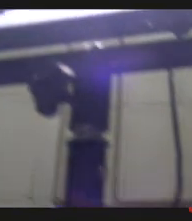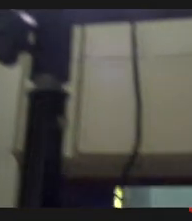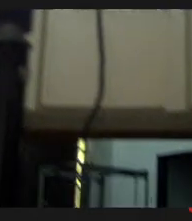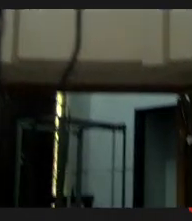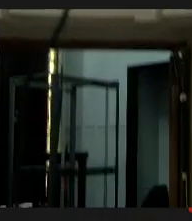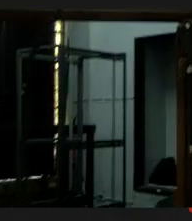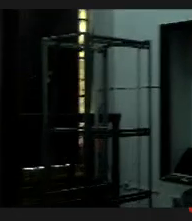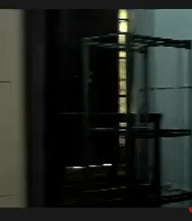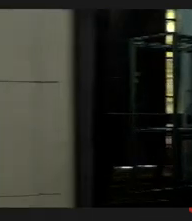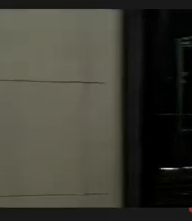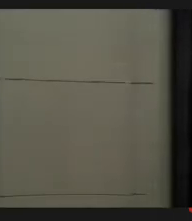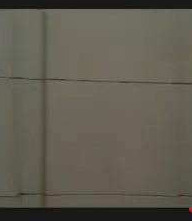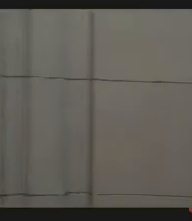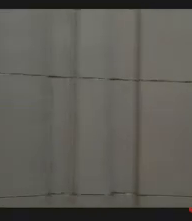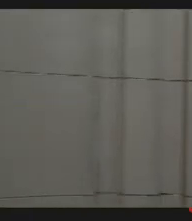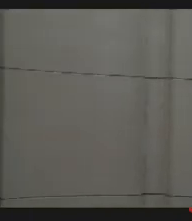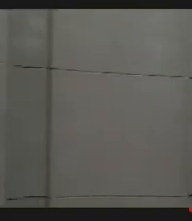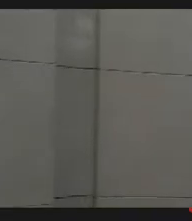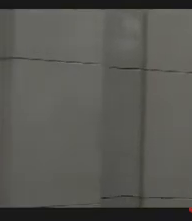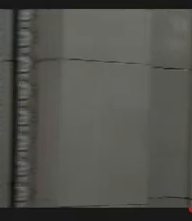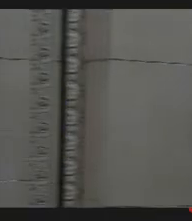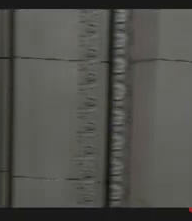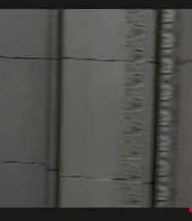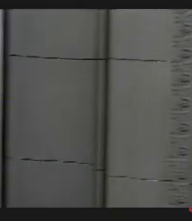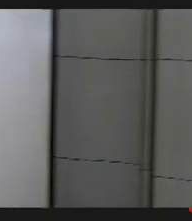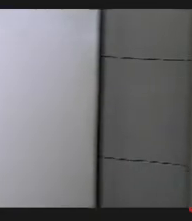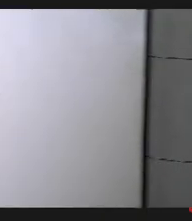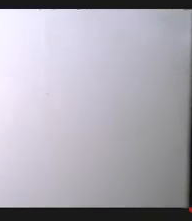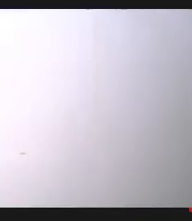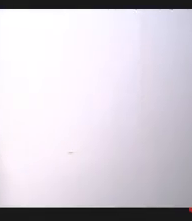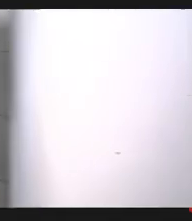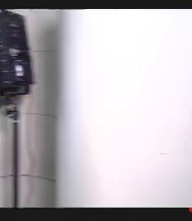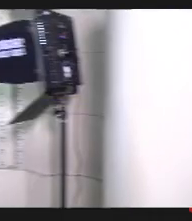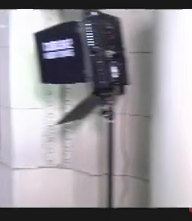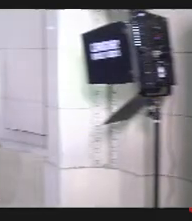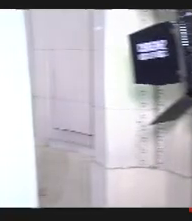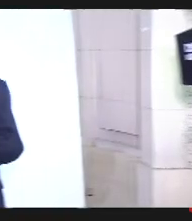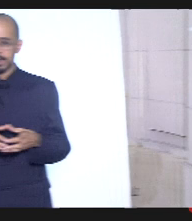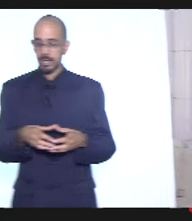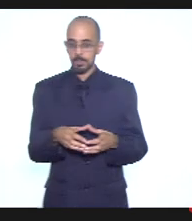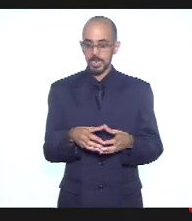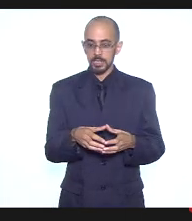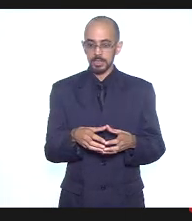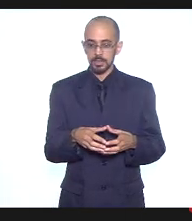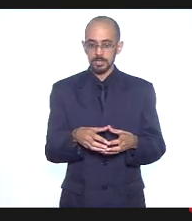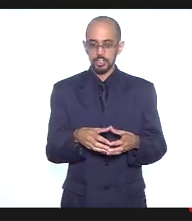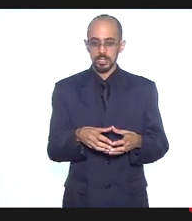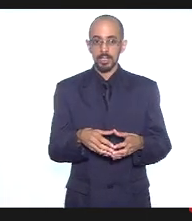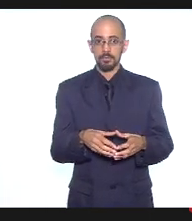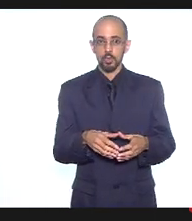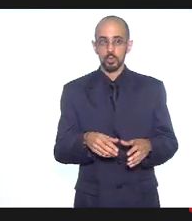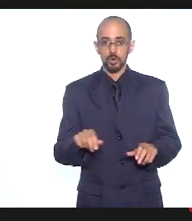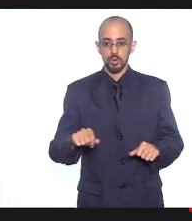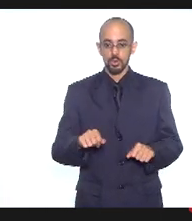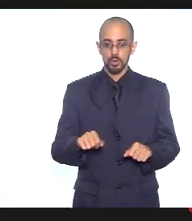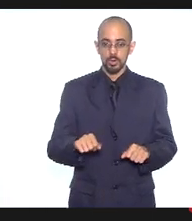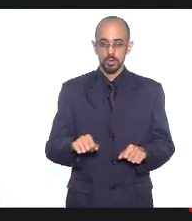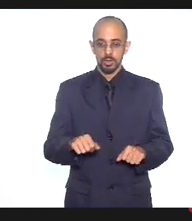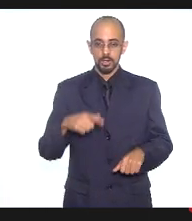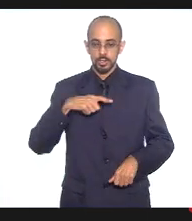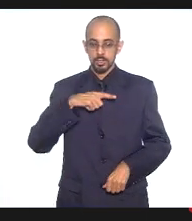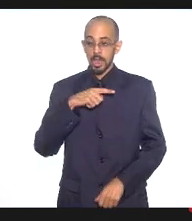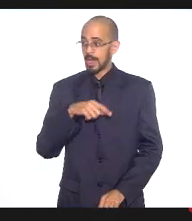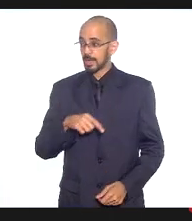nosso foco e o nosso portfólio é principalmente aqui nessa região da Bacia de Campos e de Santos